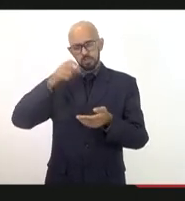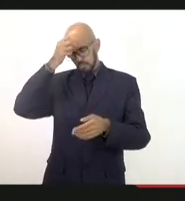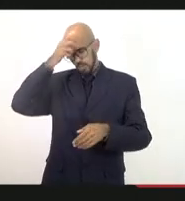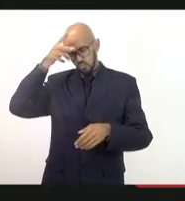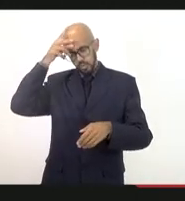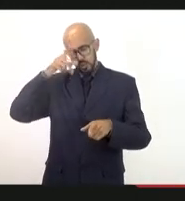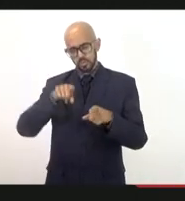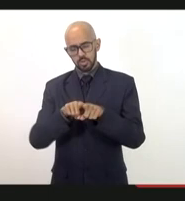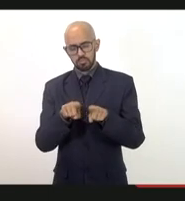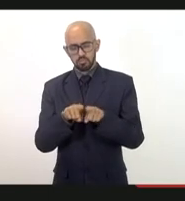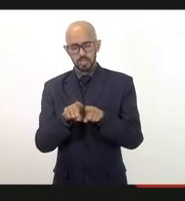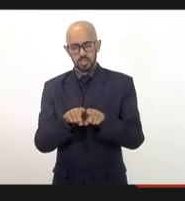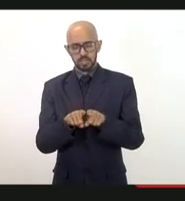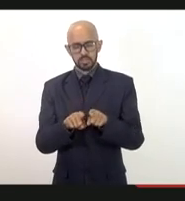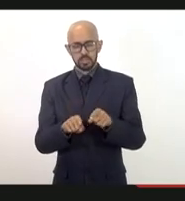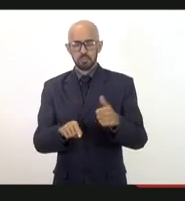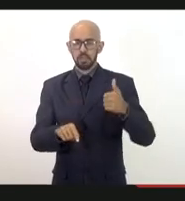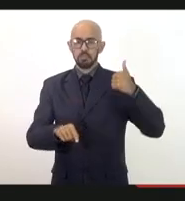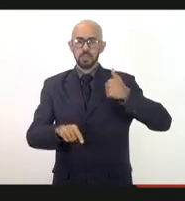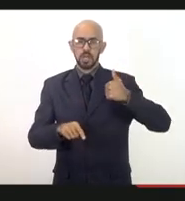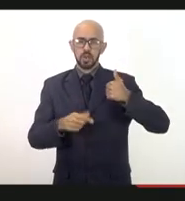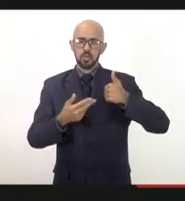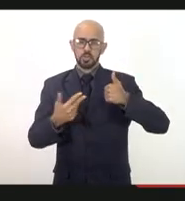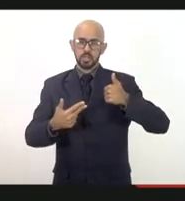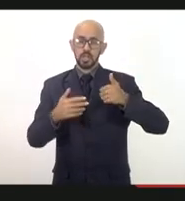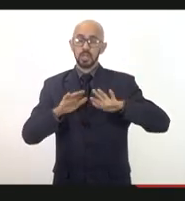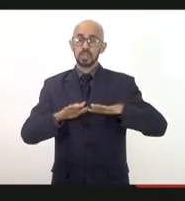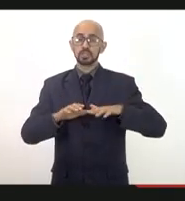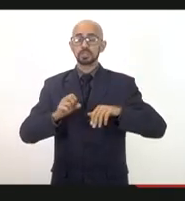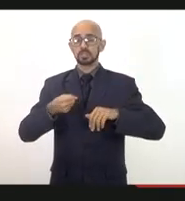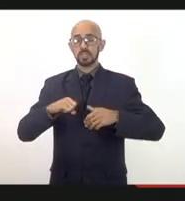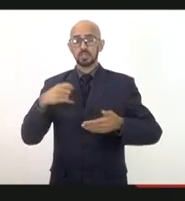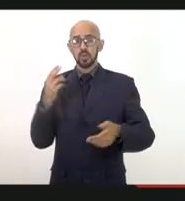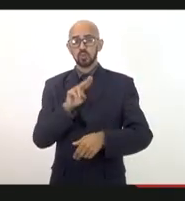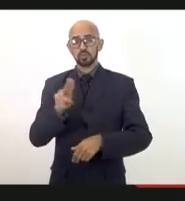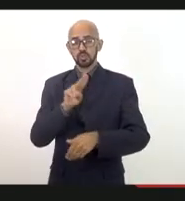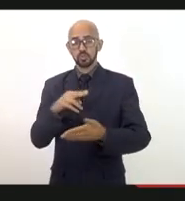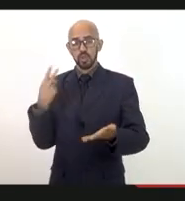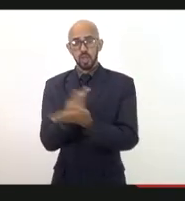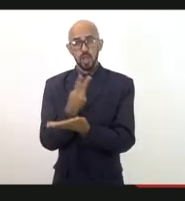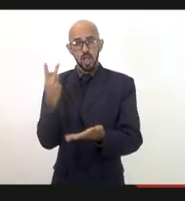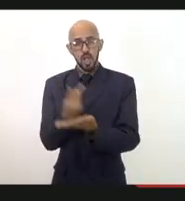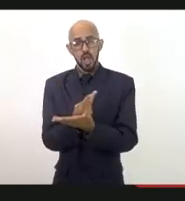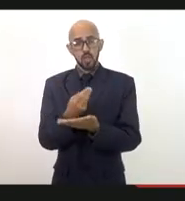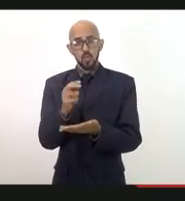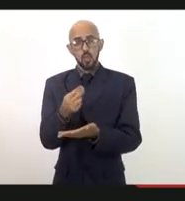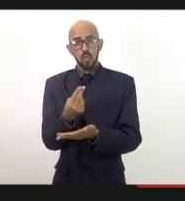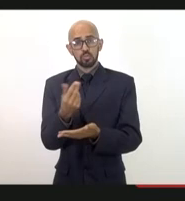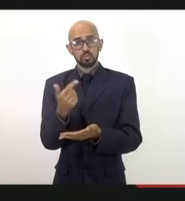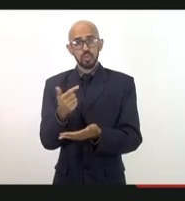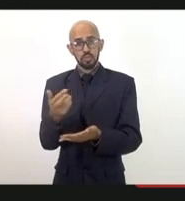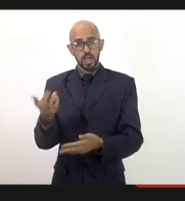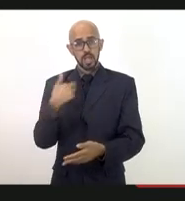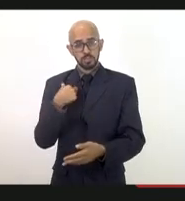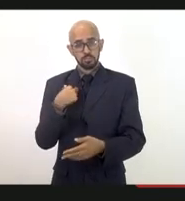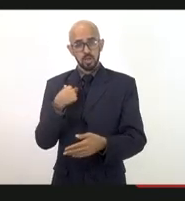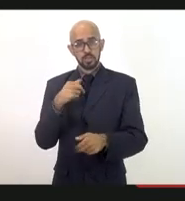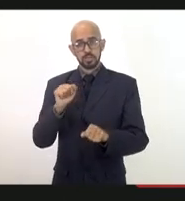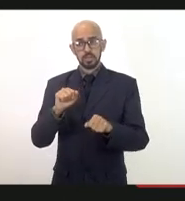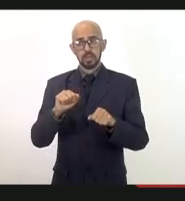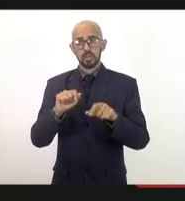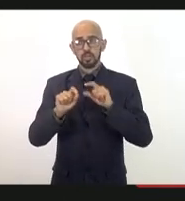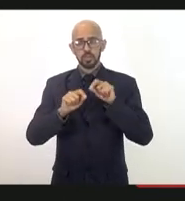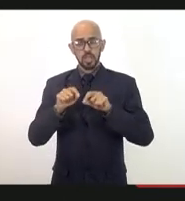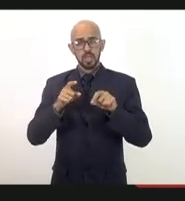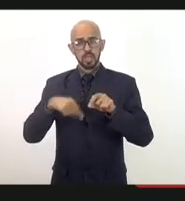uma coisa. Caso o recurso seja utilizado indevidamente ou não haja uma resposta imediata, é denunciar no